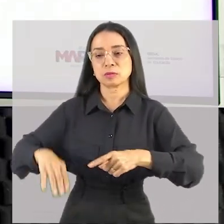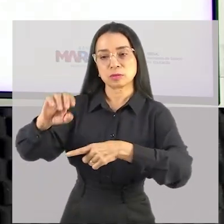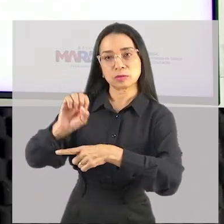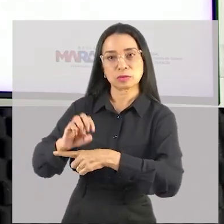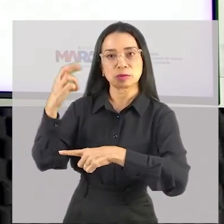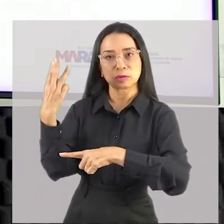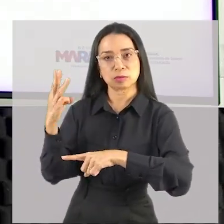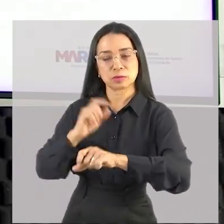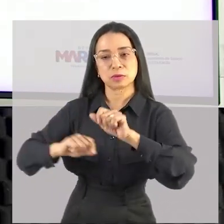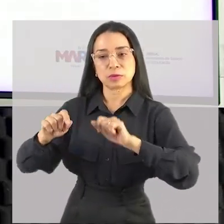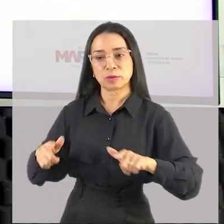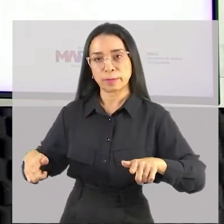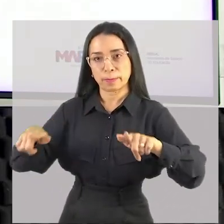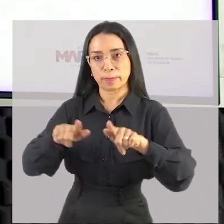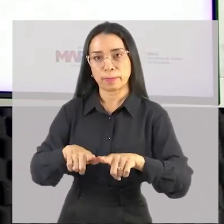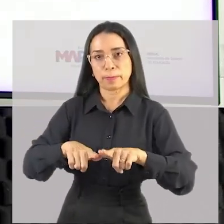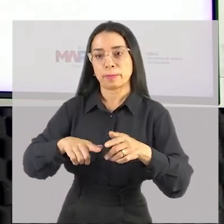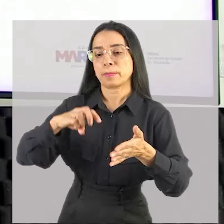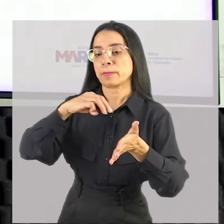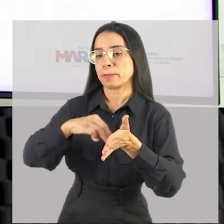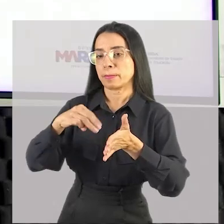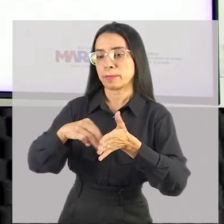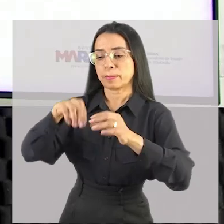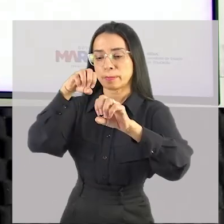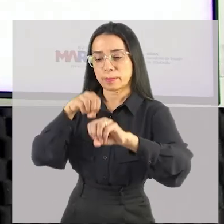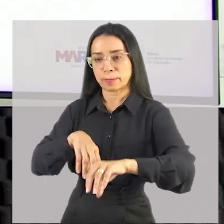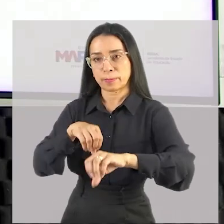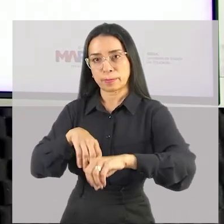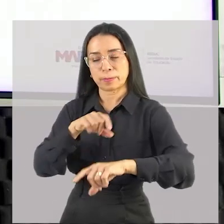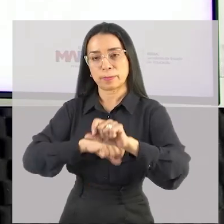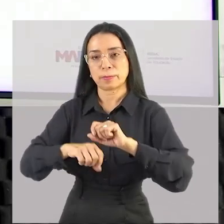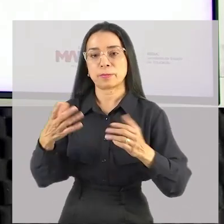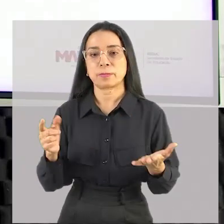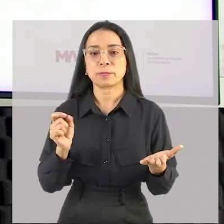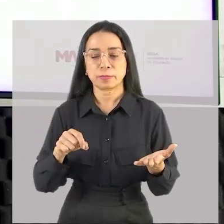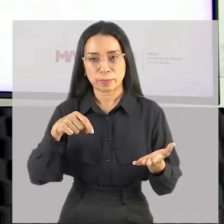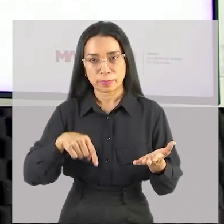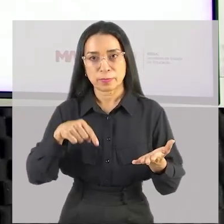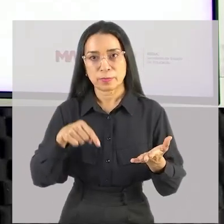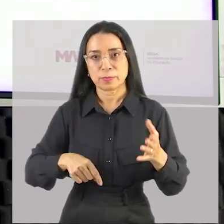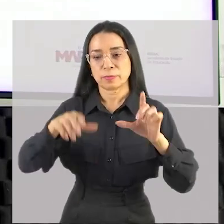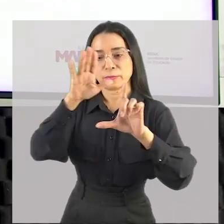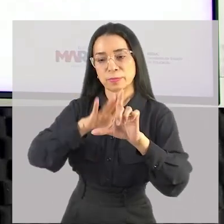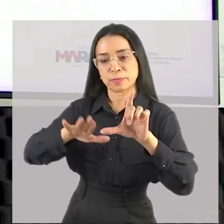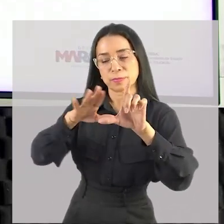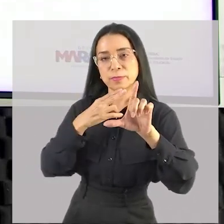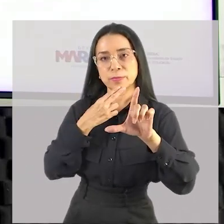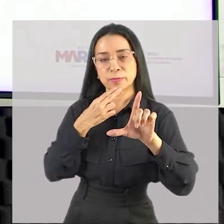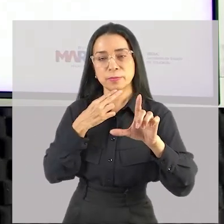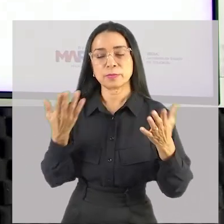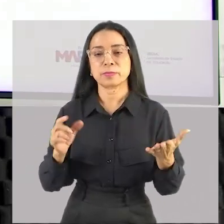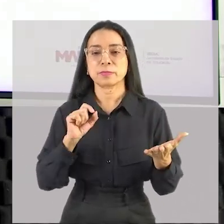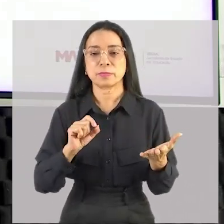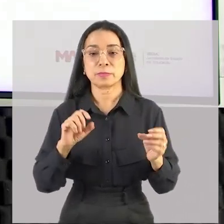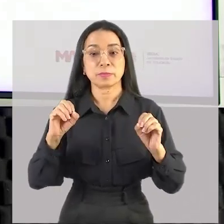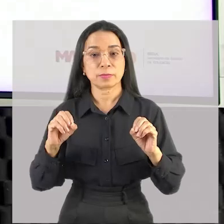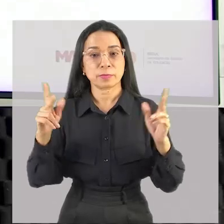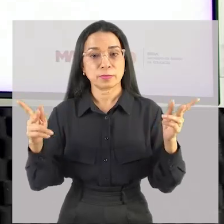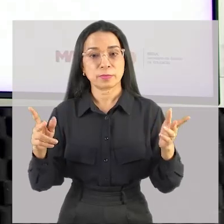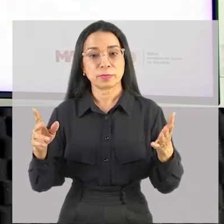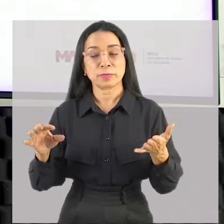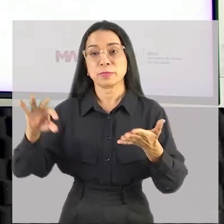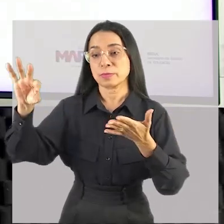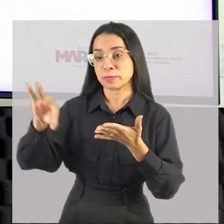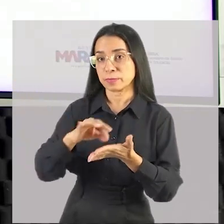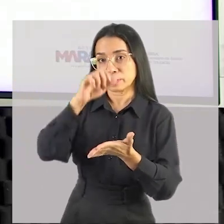Estado do Maranhão, através da Secretaria de Estado da Educação, aqui na plataforma Gonçalves Dias, tá bom?